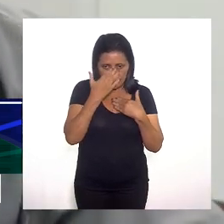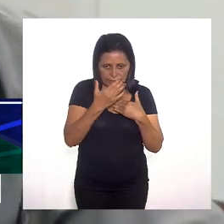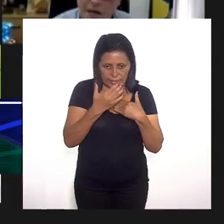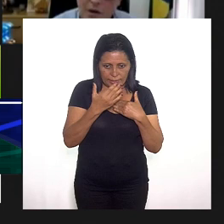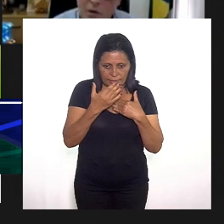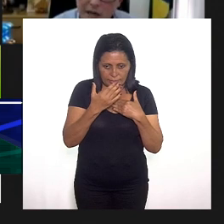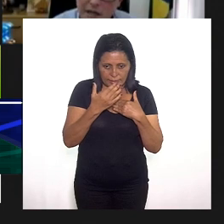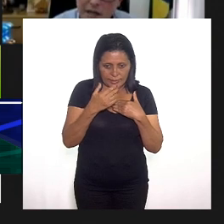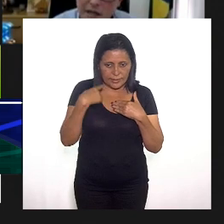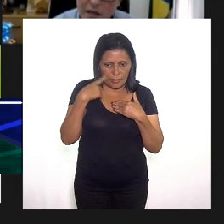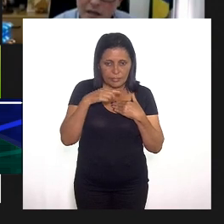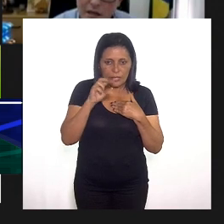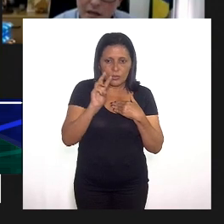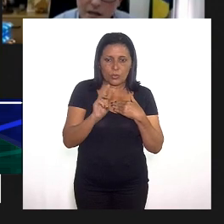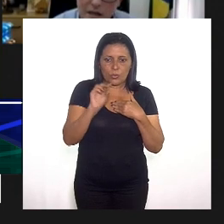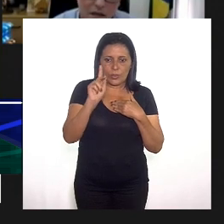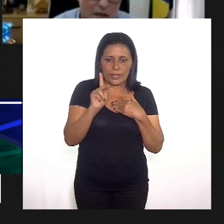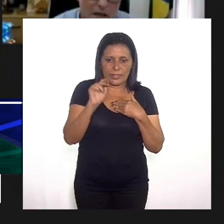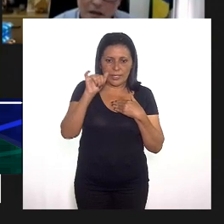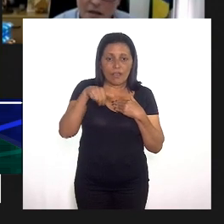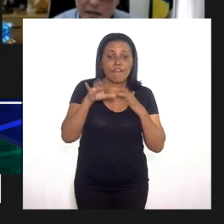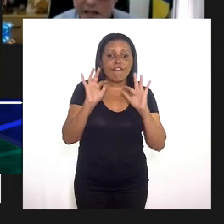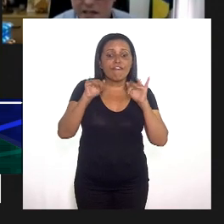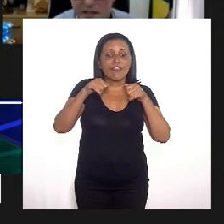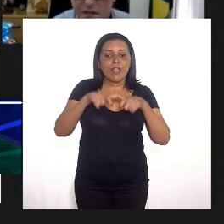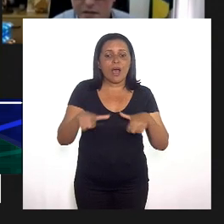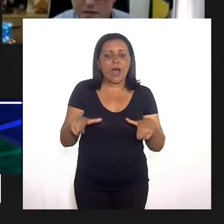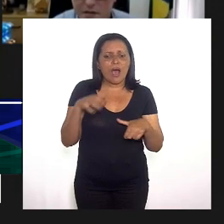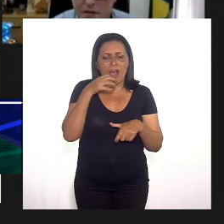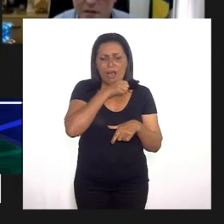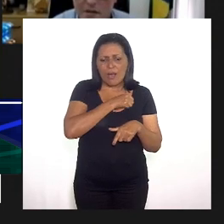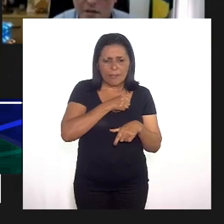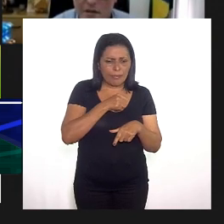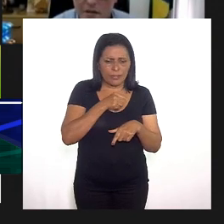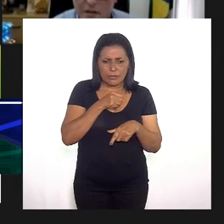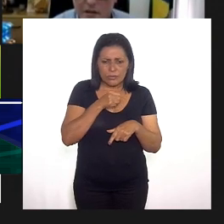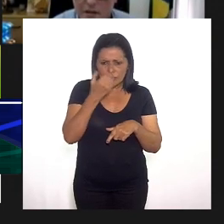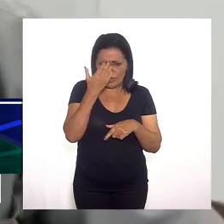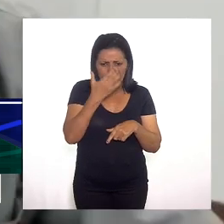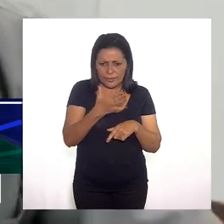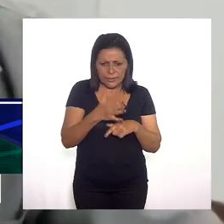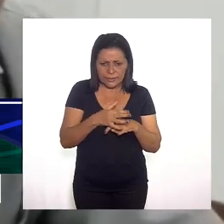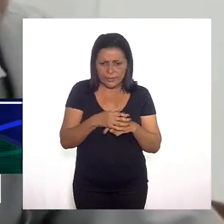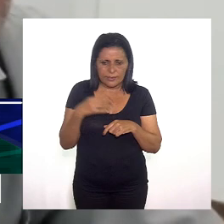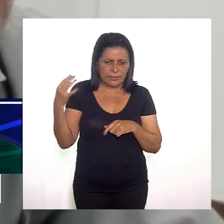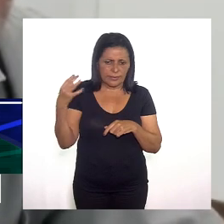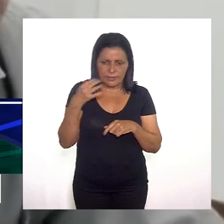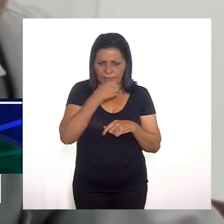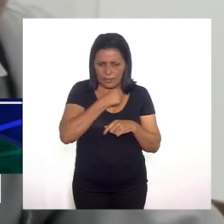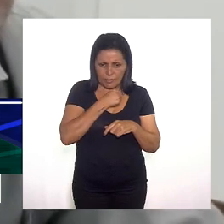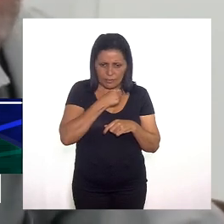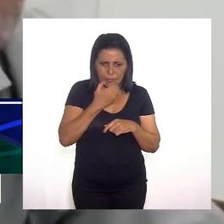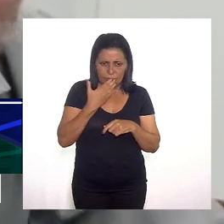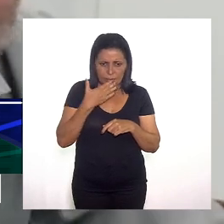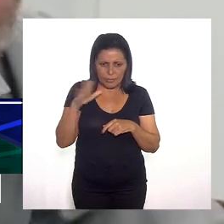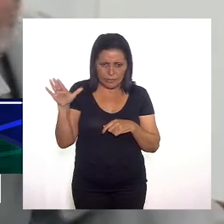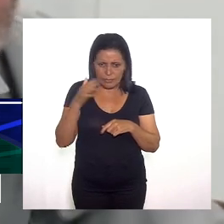Mink? Deixa o final da pauta, amigo. É muito rápido. É só agradecer. É muito rápido.